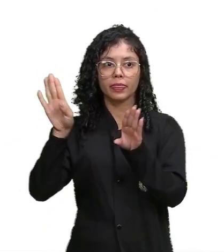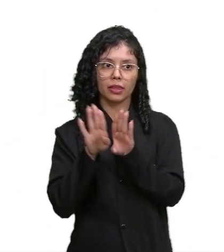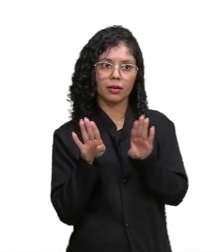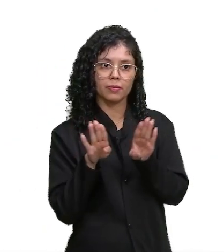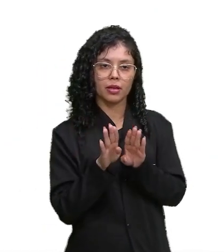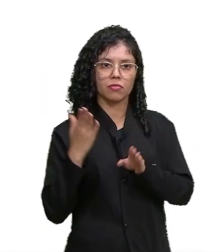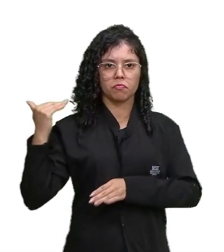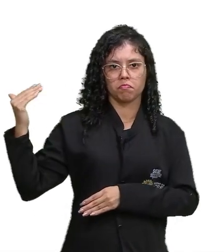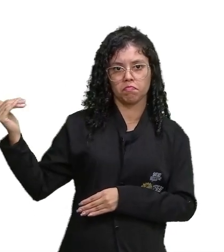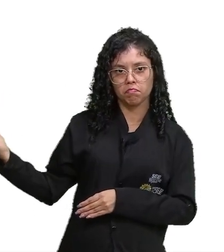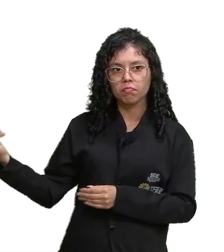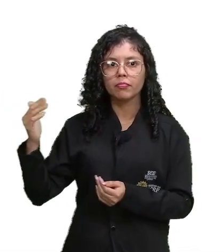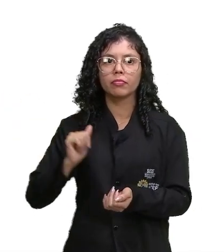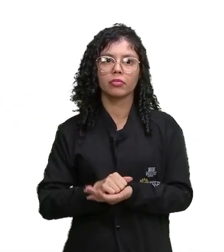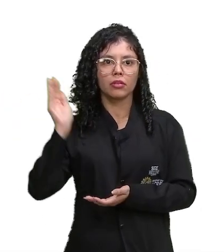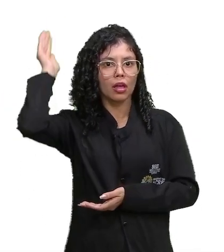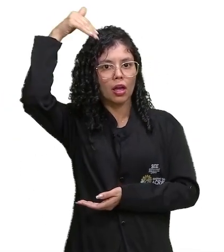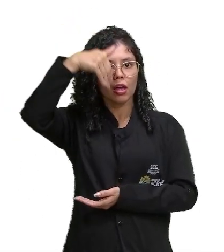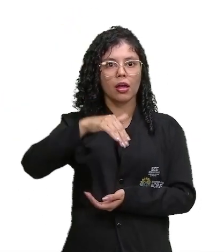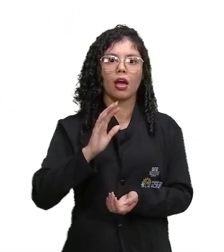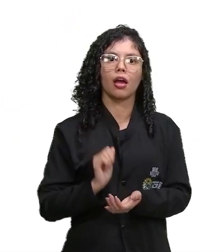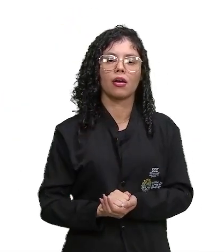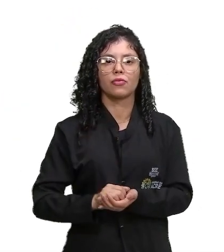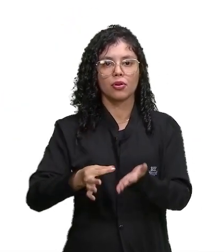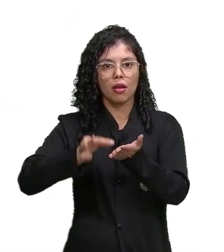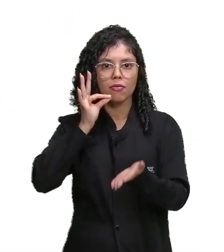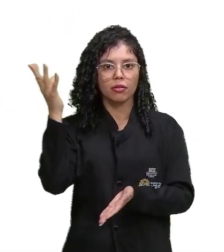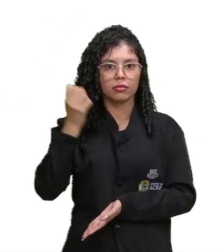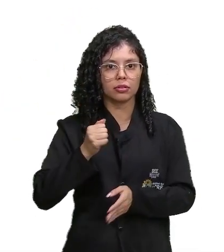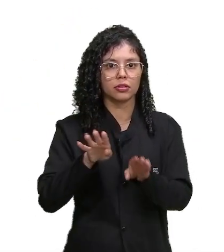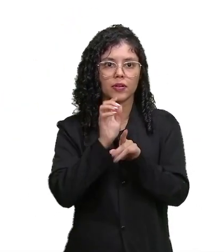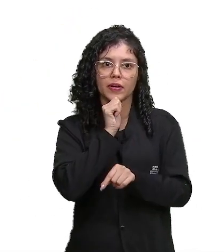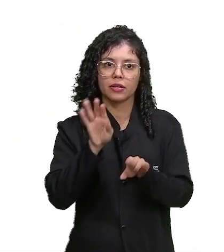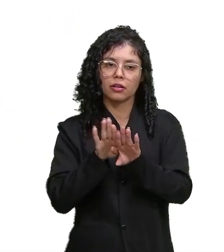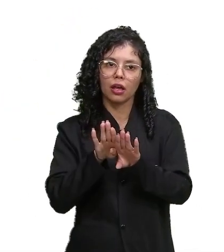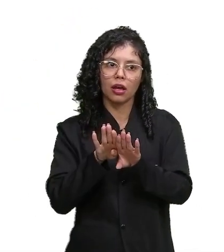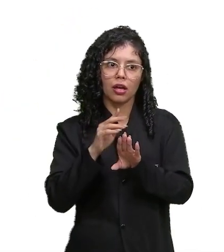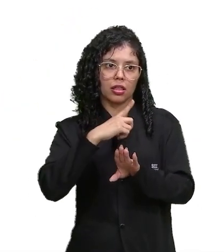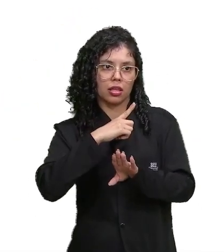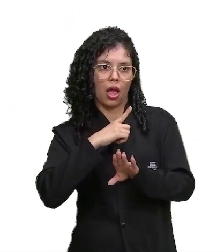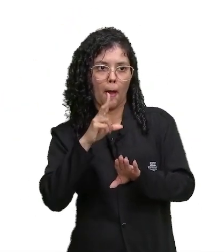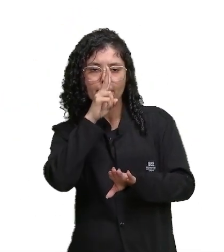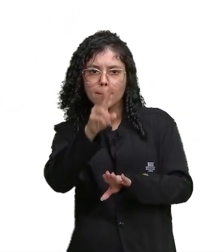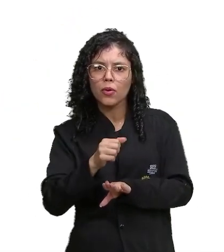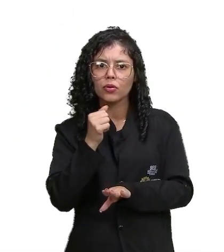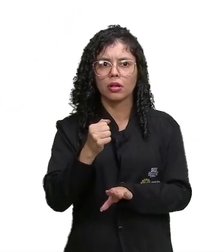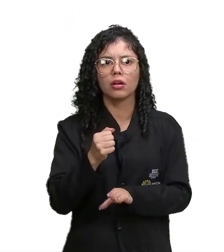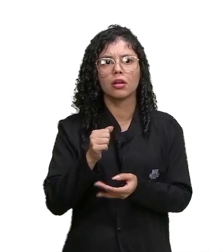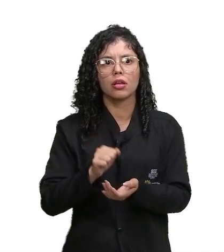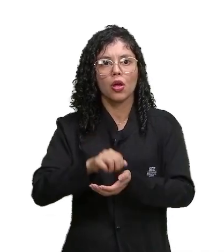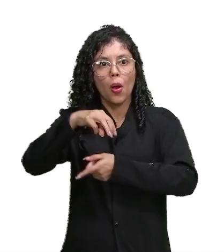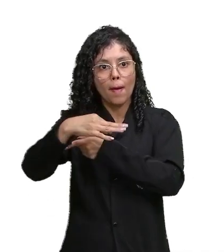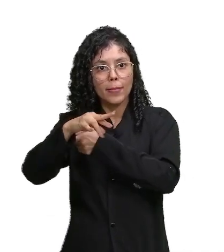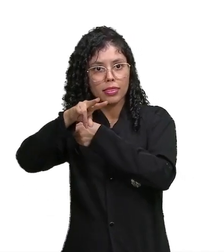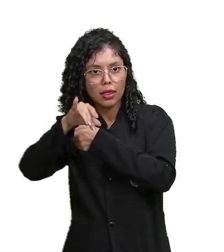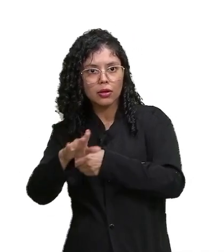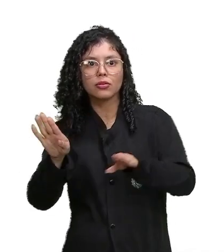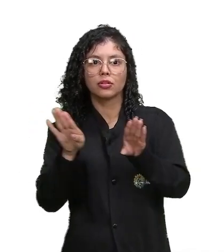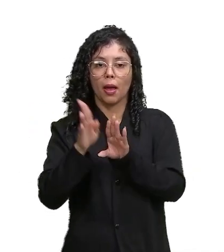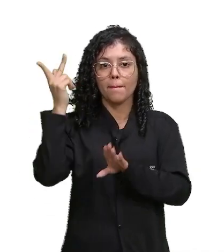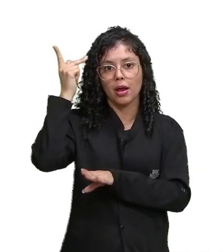a famosa República do Café com Leite, que consistia na alternância de poder entre mineiros e paulistas